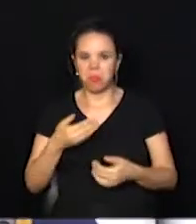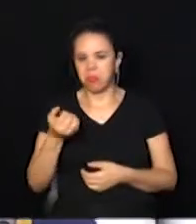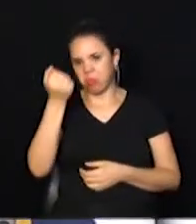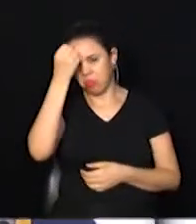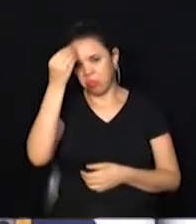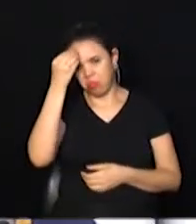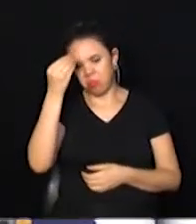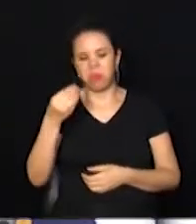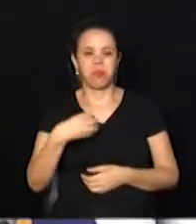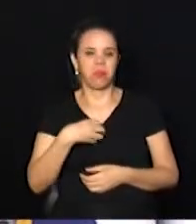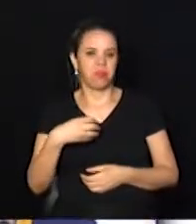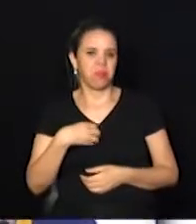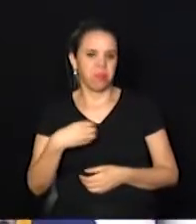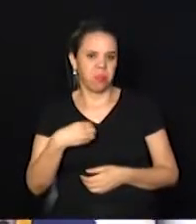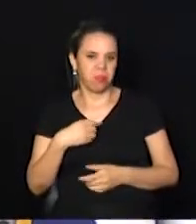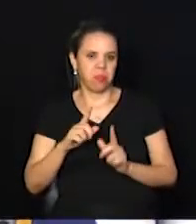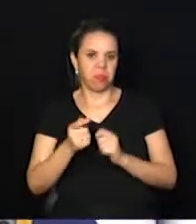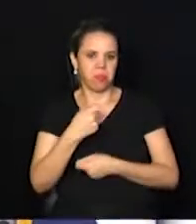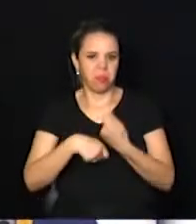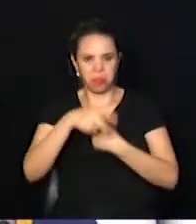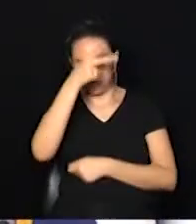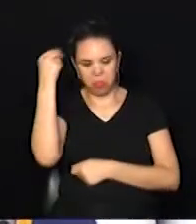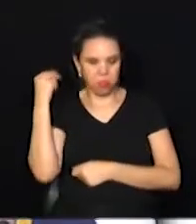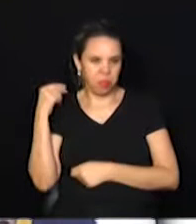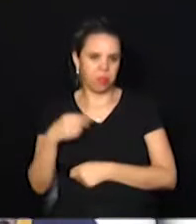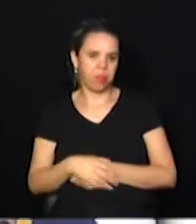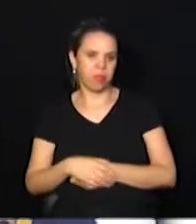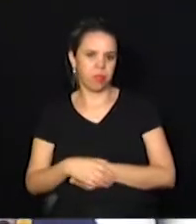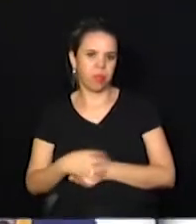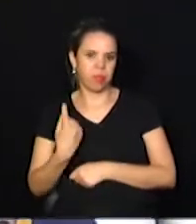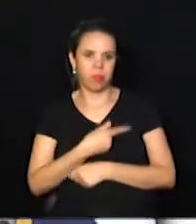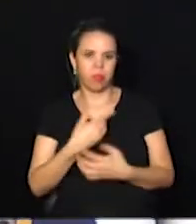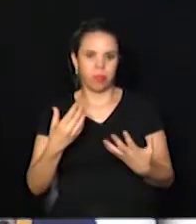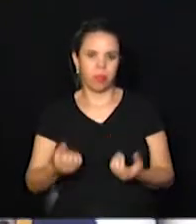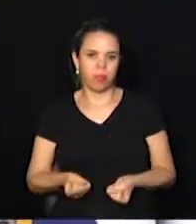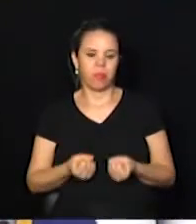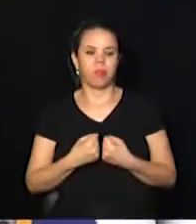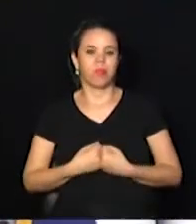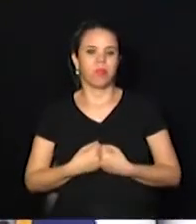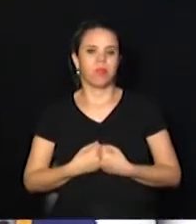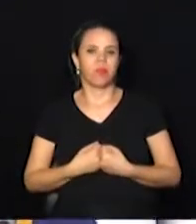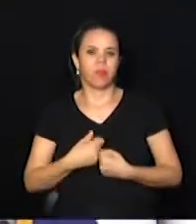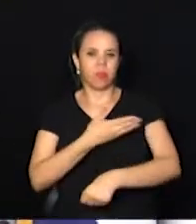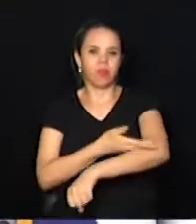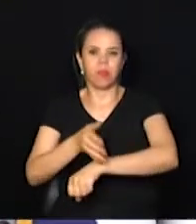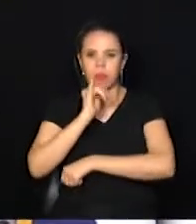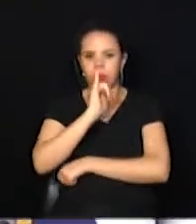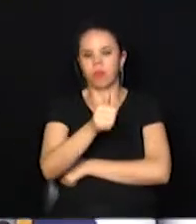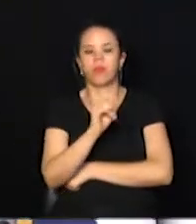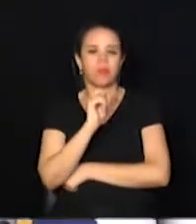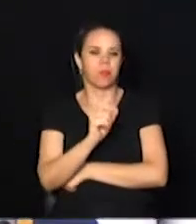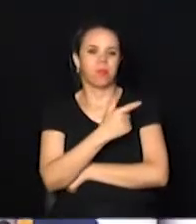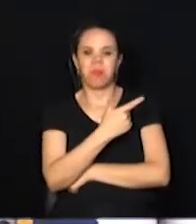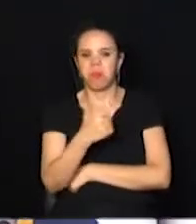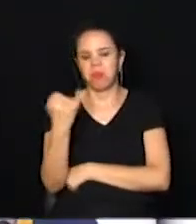um jeito de ver a gestão pública. Foi um jeito da gente acolher. E ele costumava dizer, eu não tenho